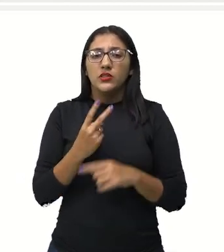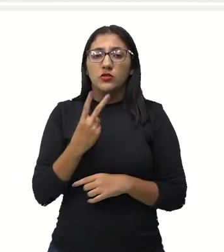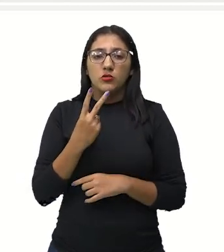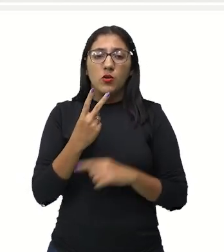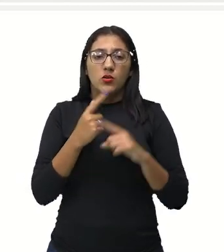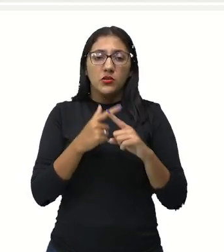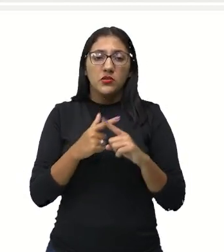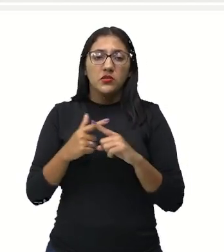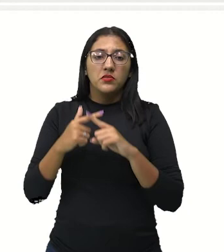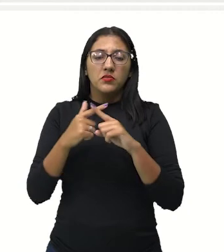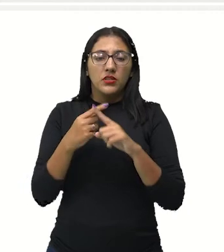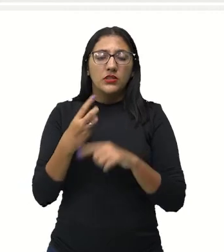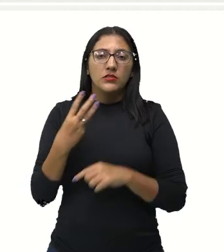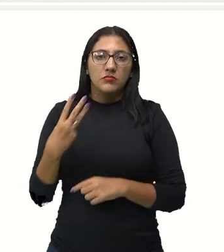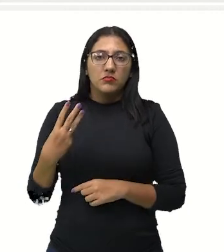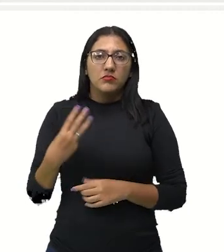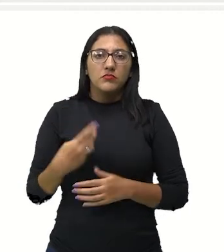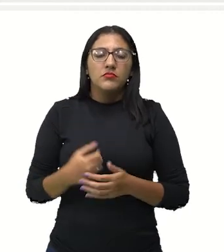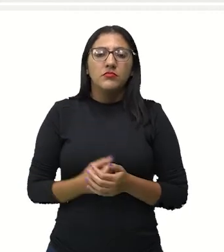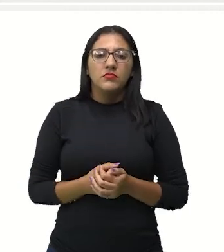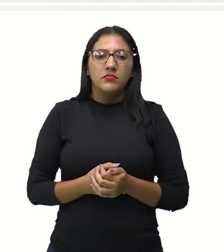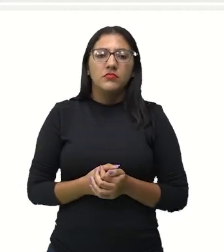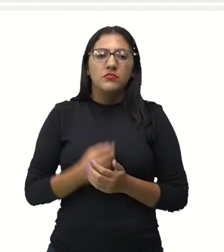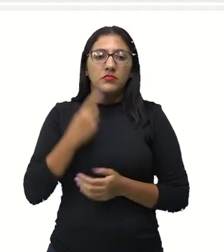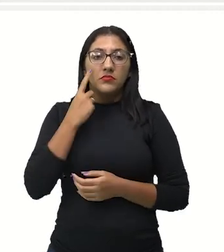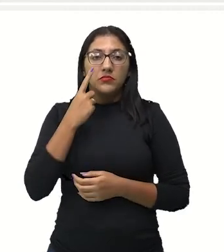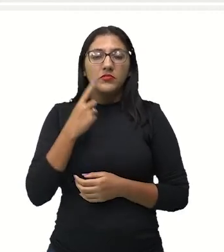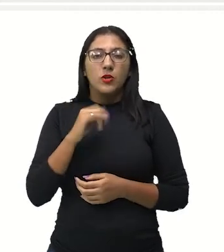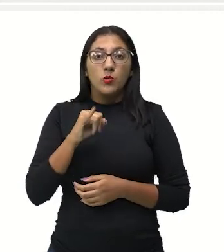3. E aí, então, o juro, ó,